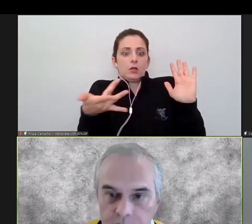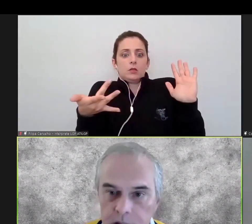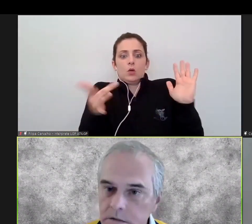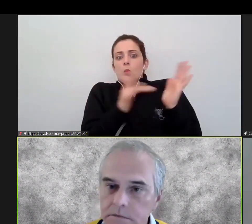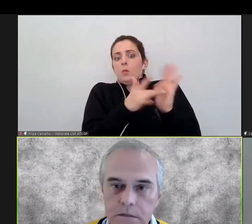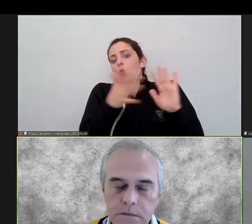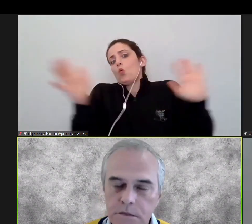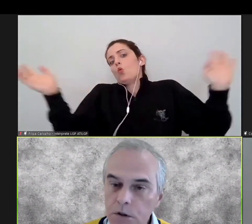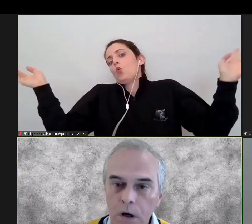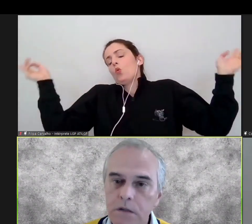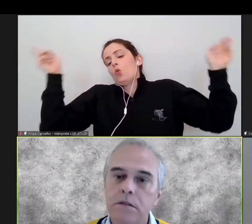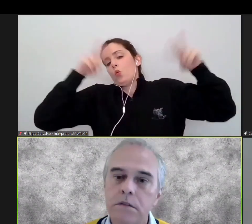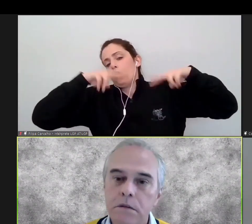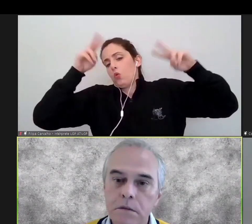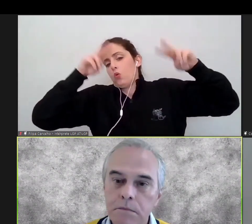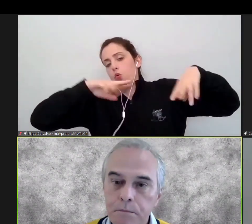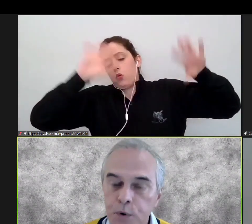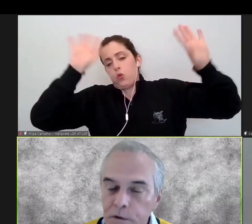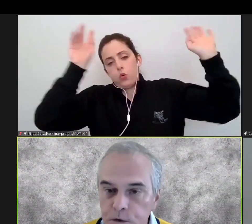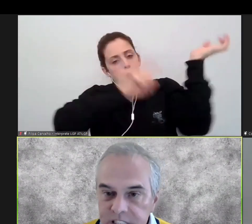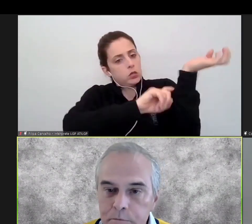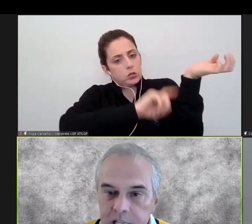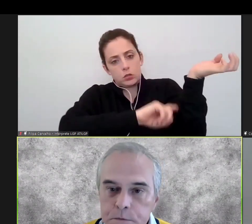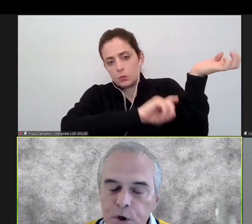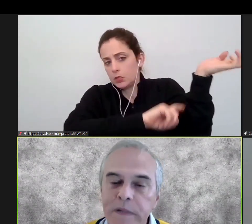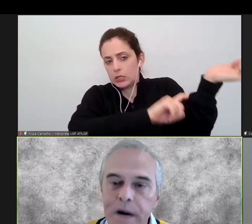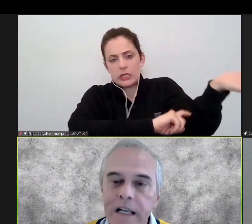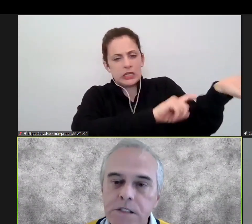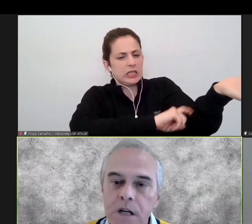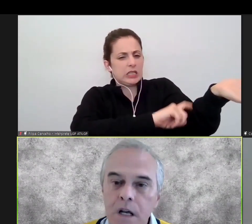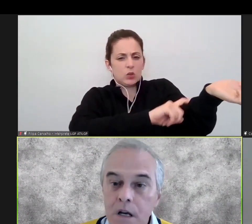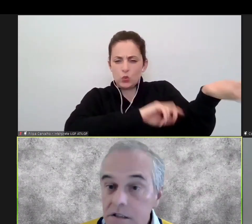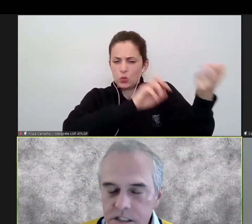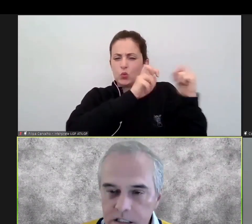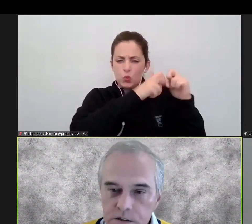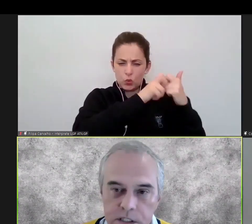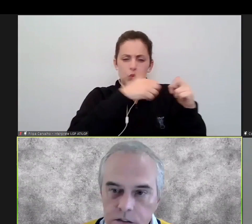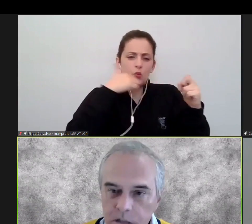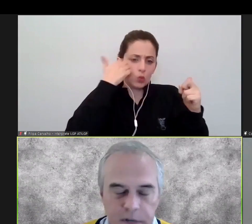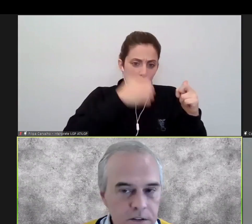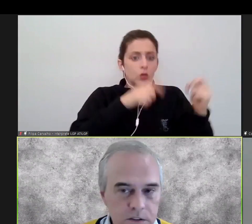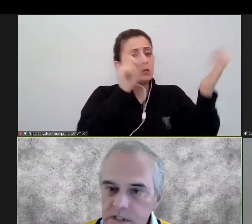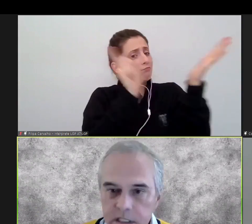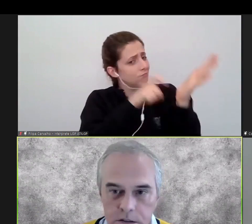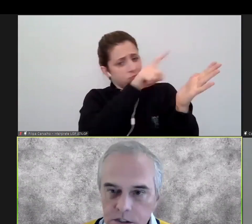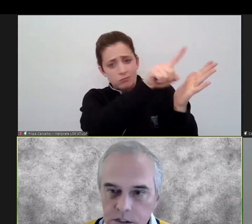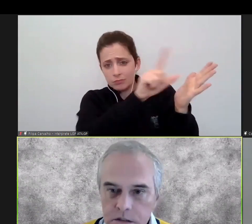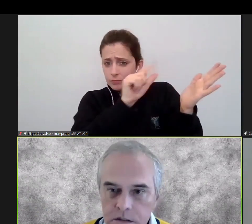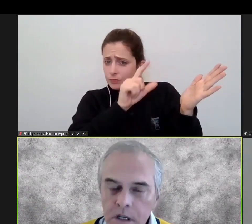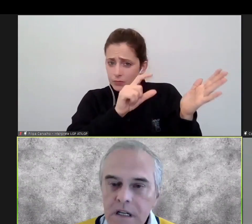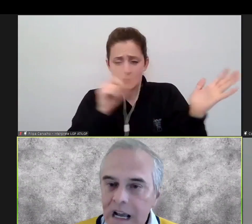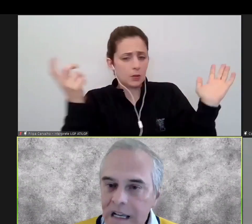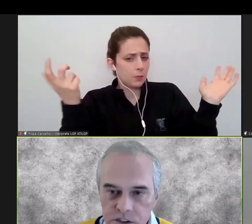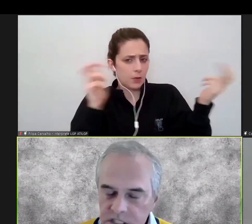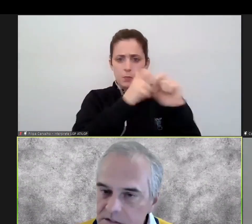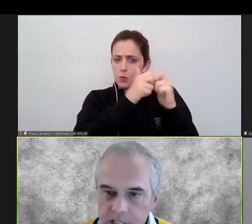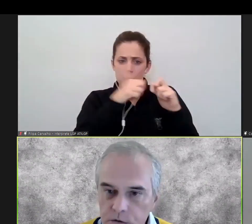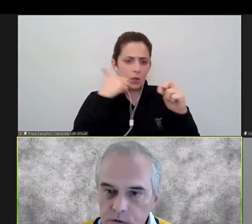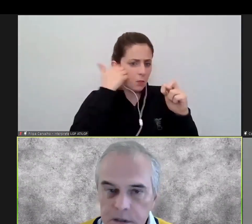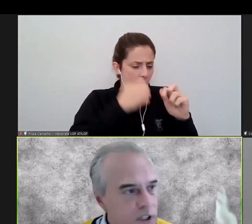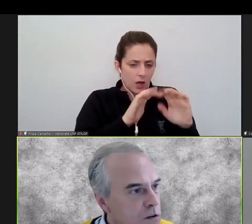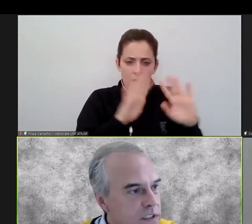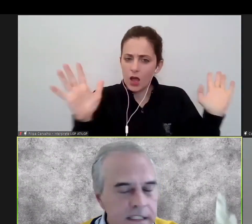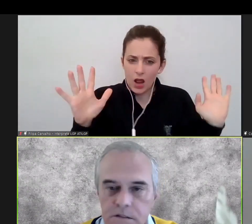coisa de louco, profundamente problemático. Os Estados Unidos também não estão isentos disso. Casos de